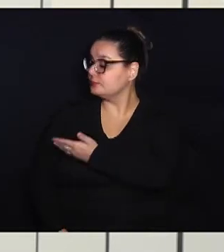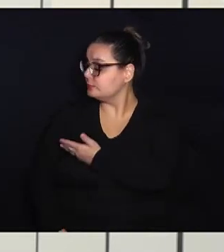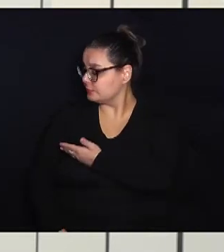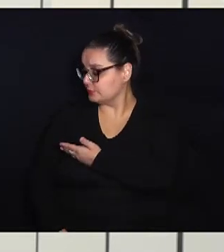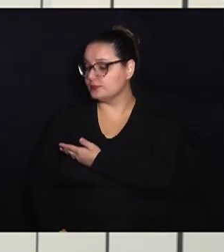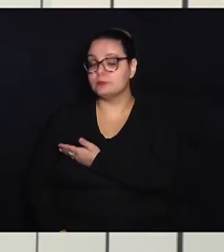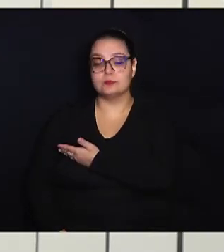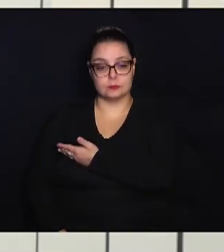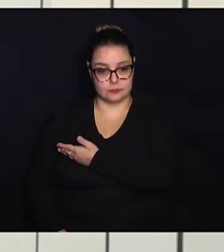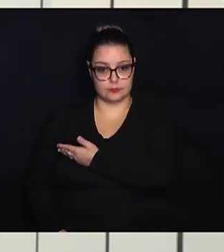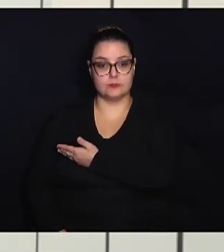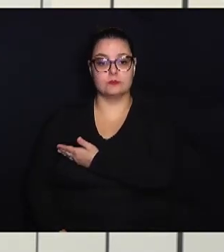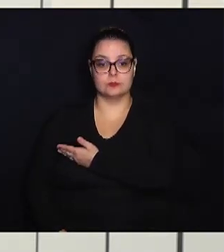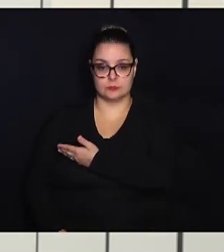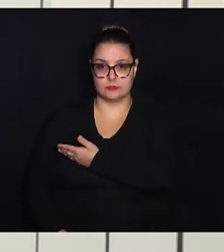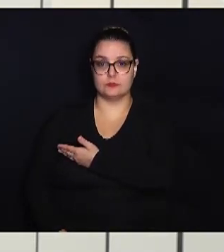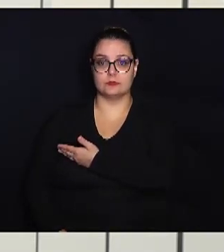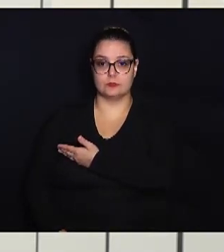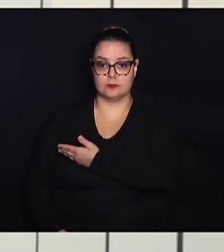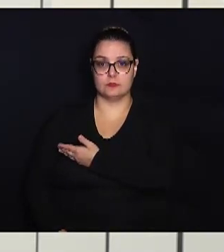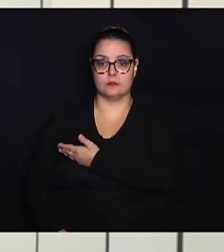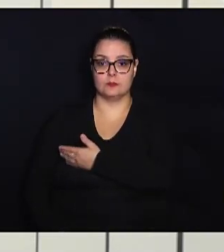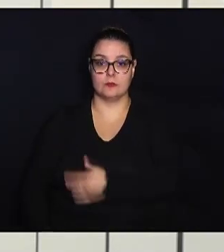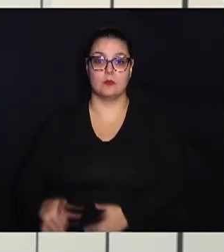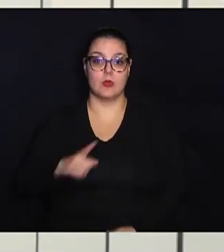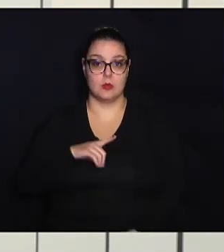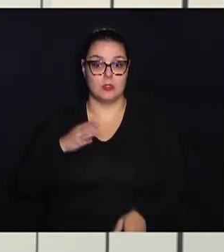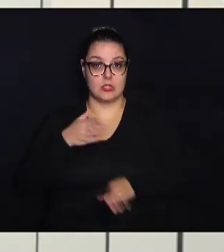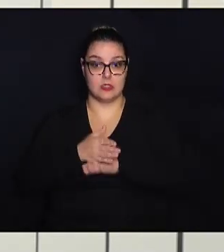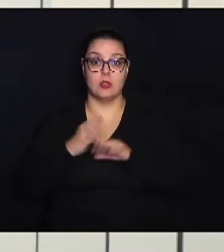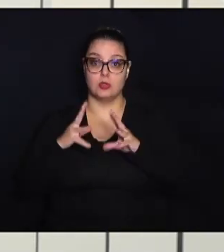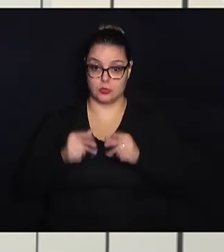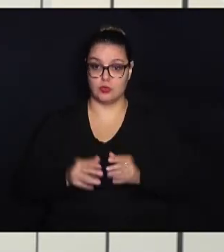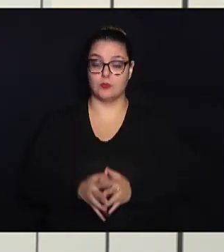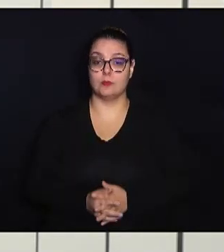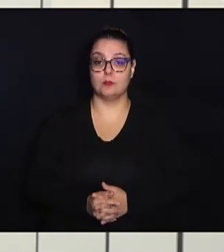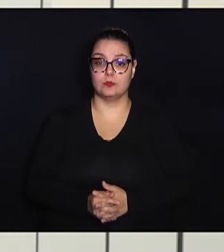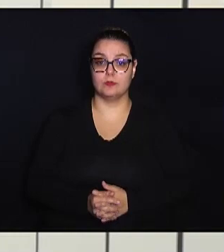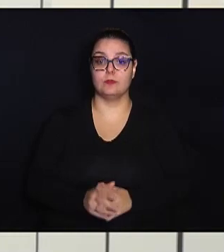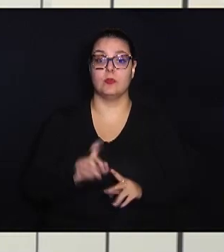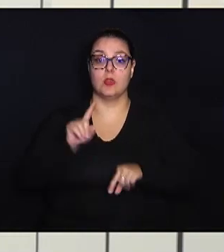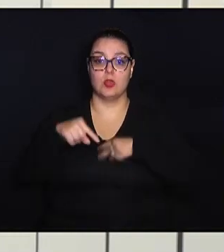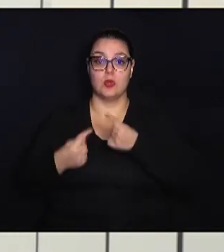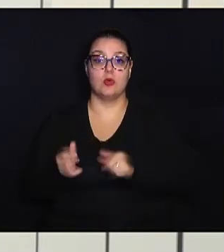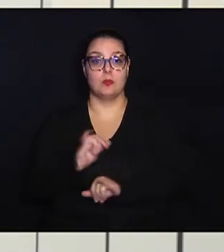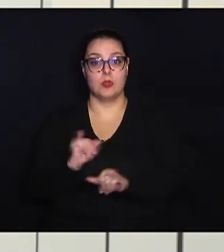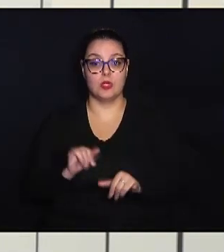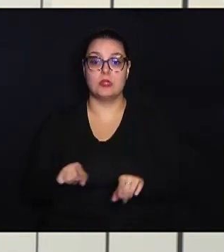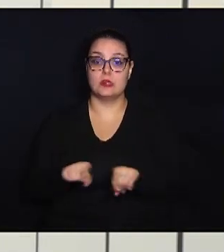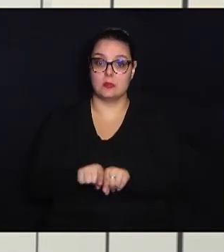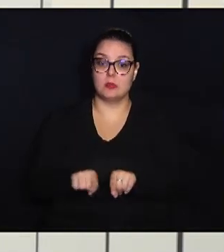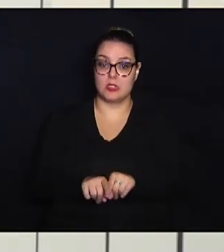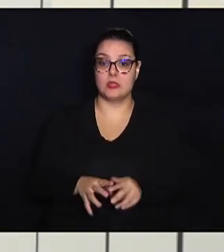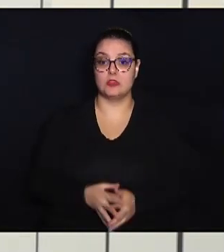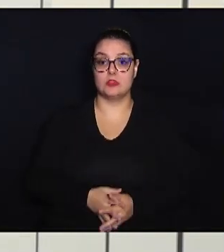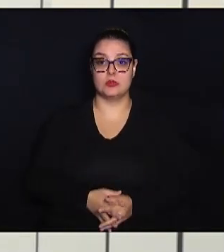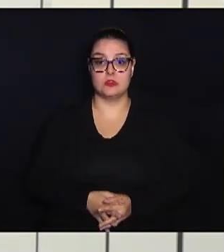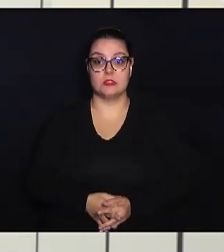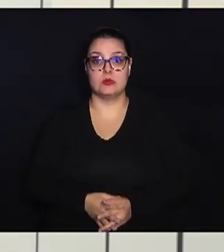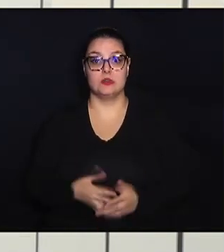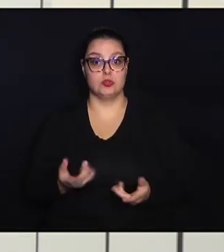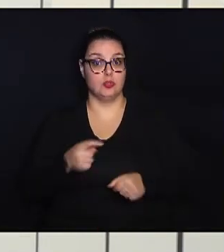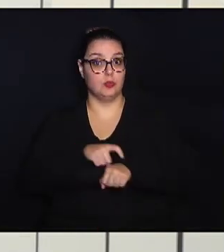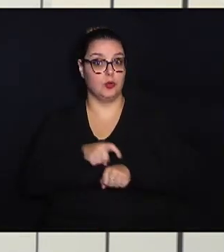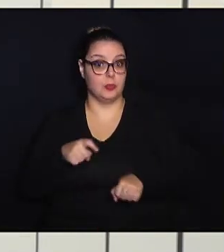enem.inep.gov.br bar participante para ter acesso a tudo isso e uma outra notícia também se você está aí na